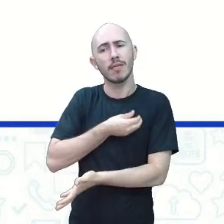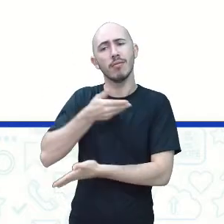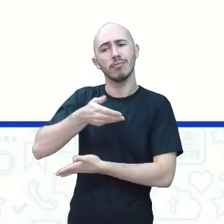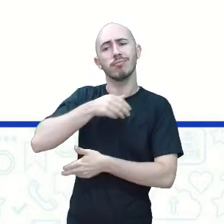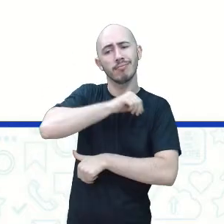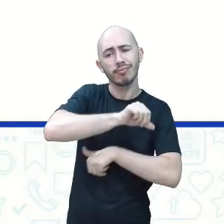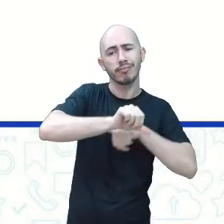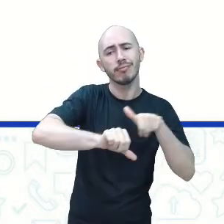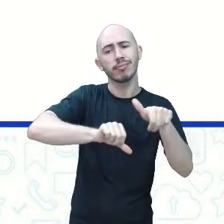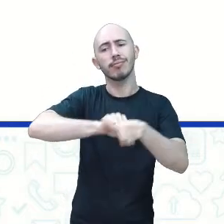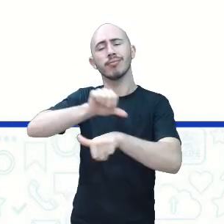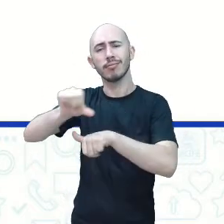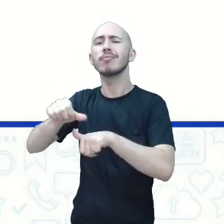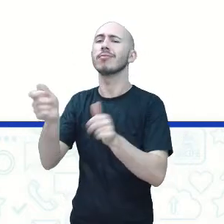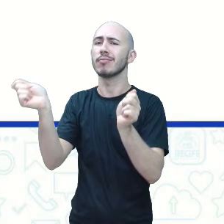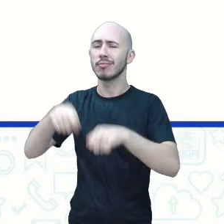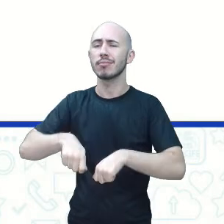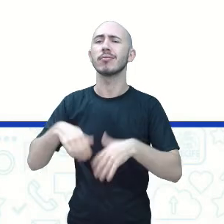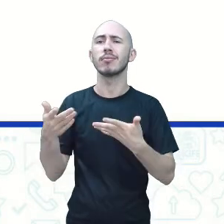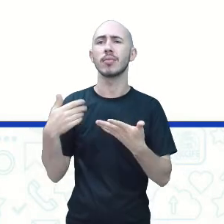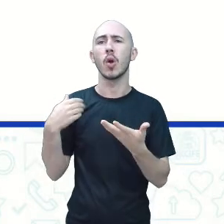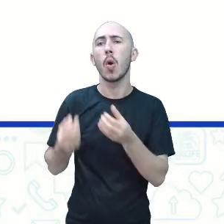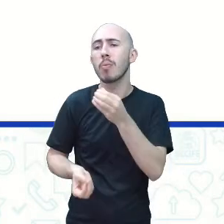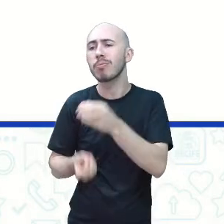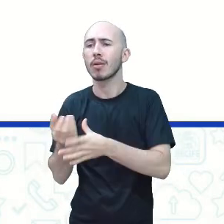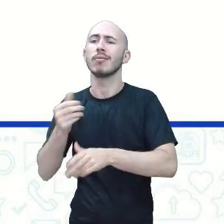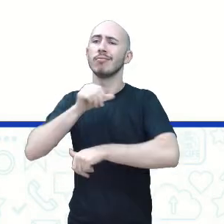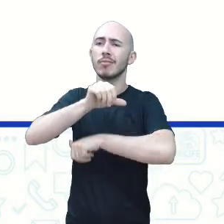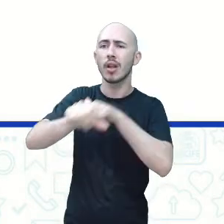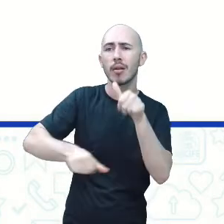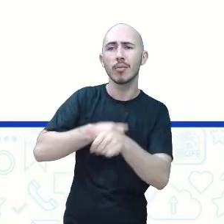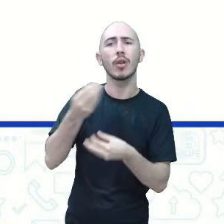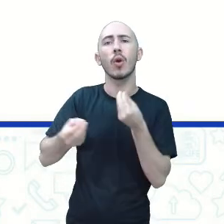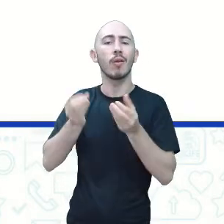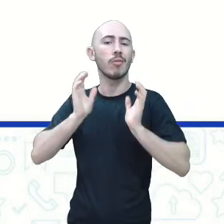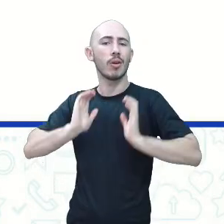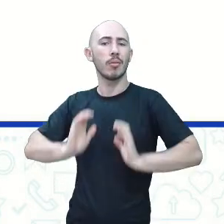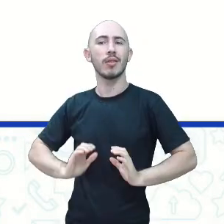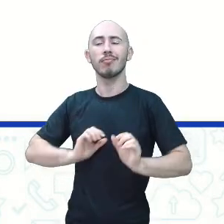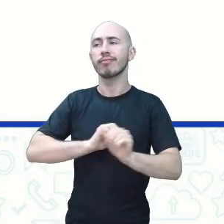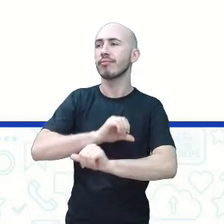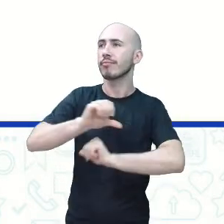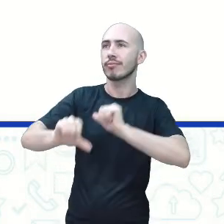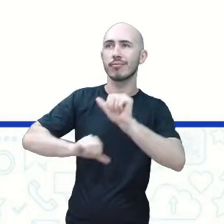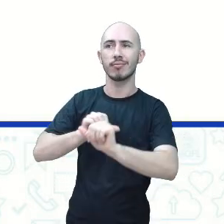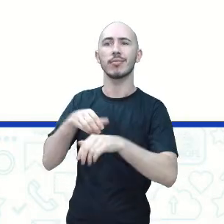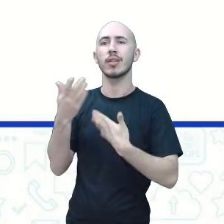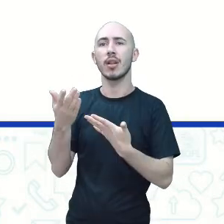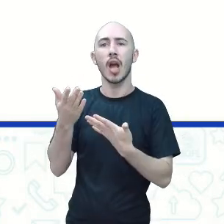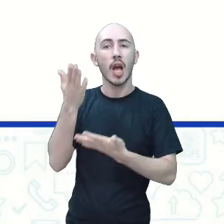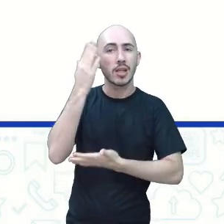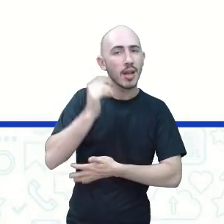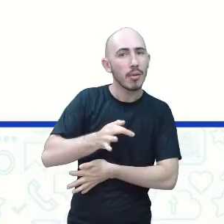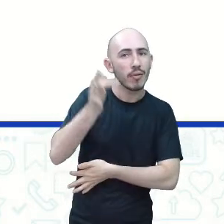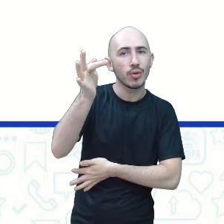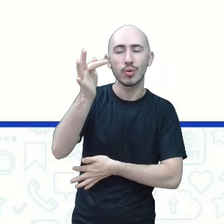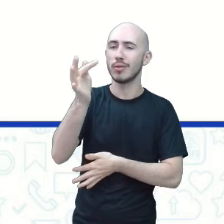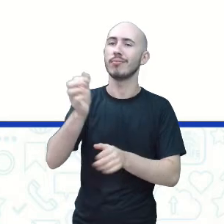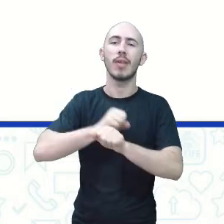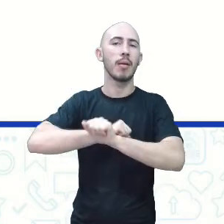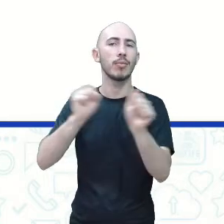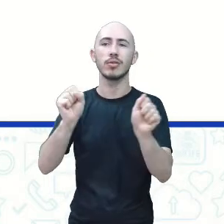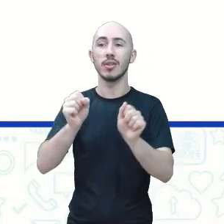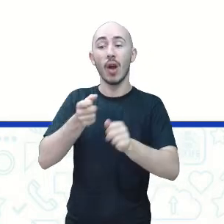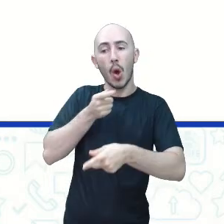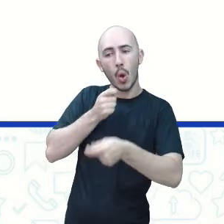que se constitui e se transforma e se comporta de maneiras que não podem ser plenamente previstas, né? Ou controladas